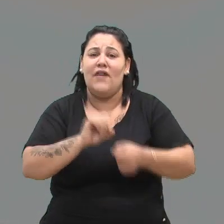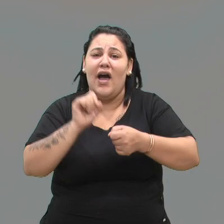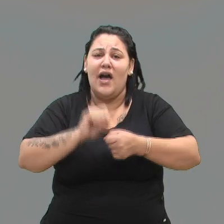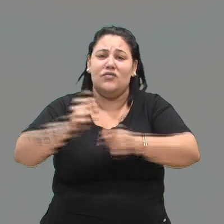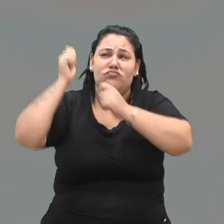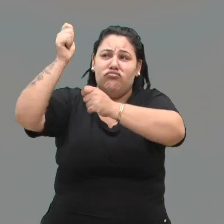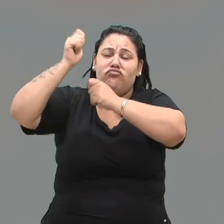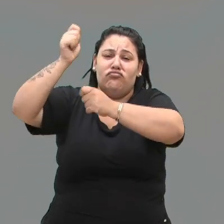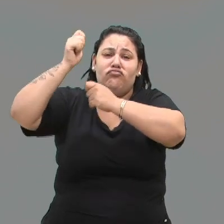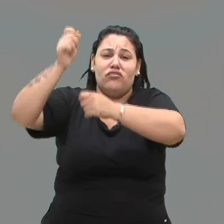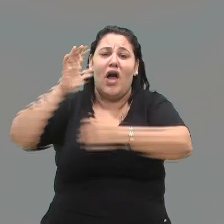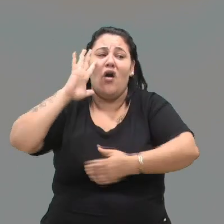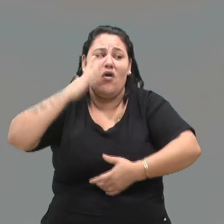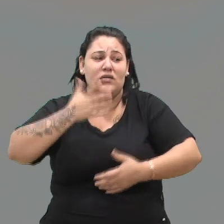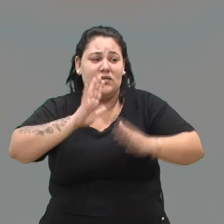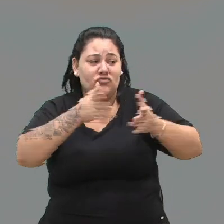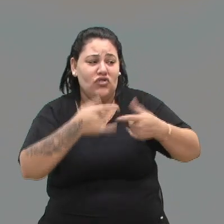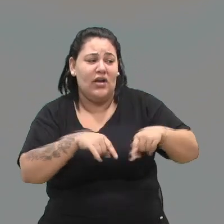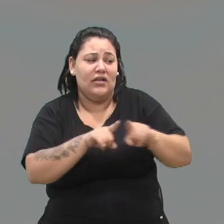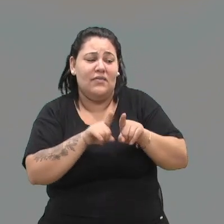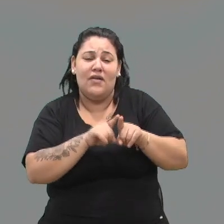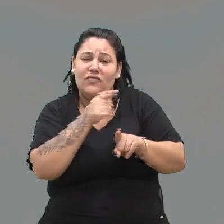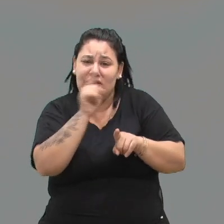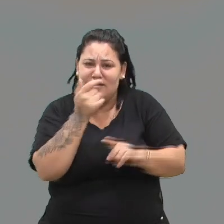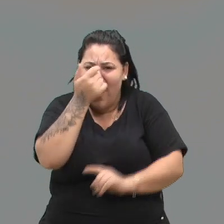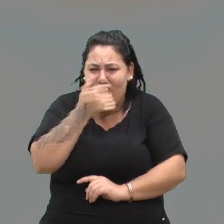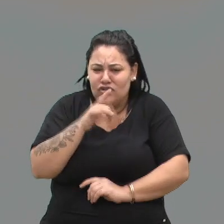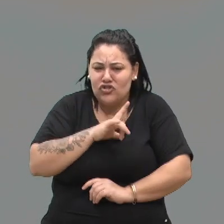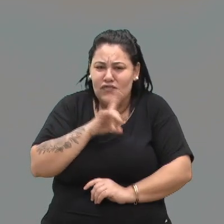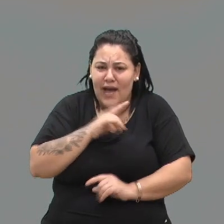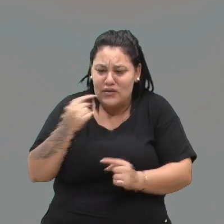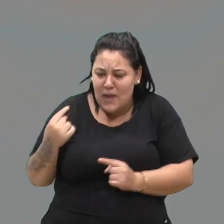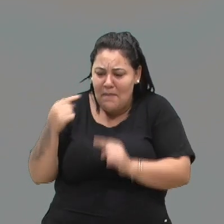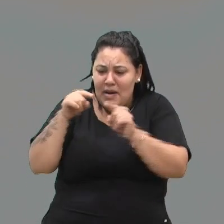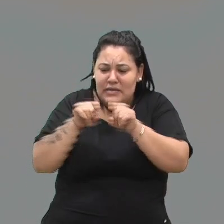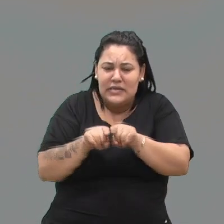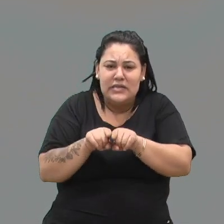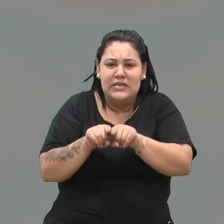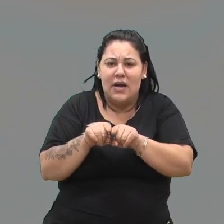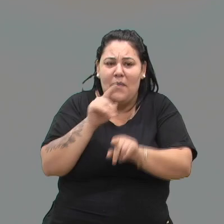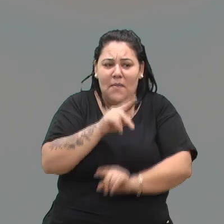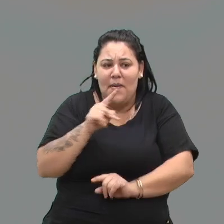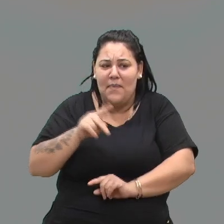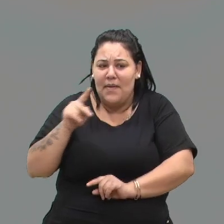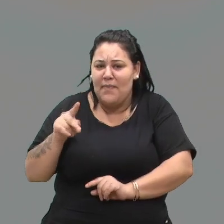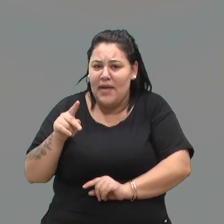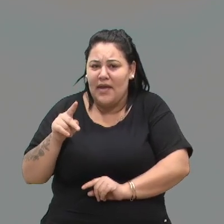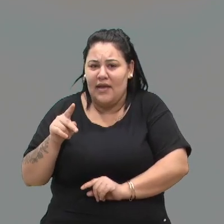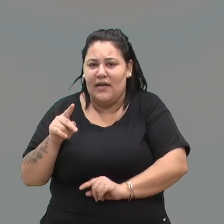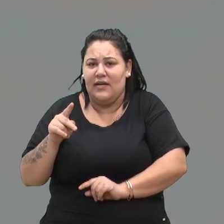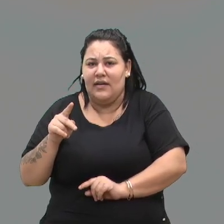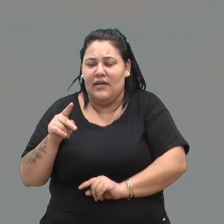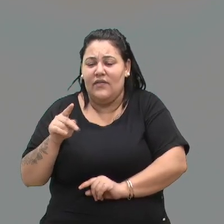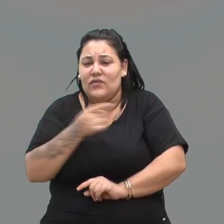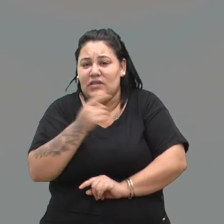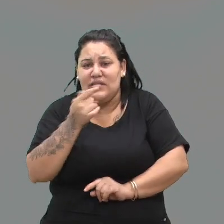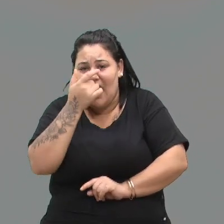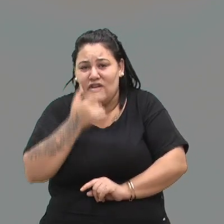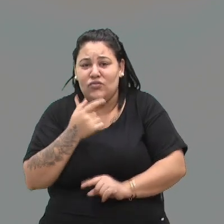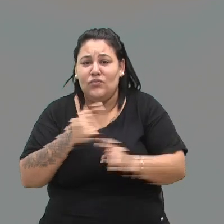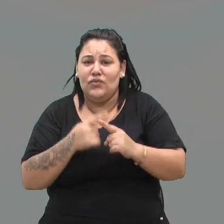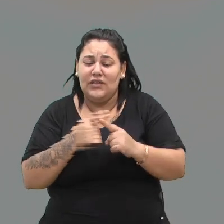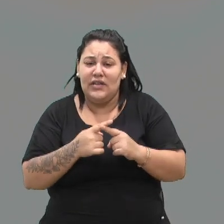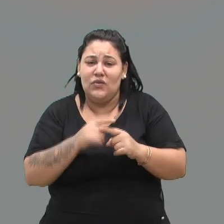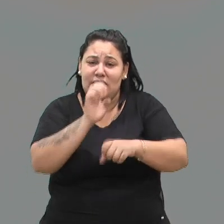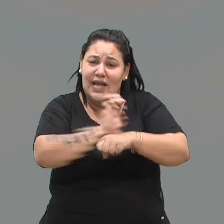acontecer. Vocês acham que se tivesse uma parceria pública-privada, porque o Estado é ineficiente, o Estado é